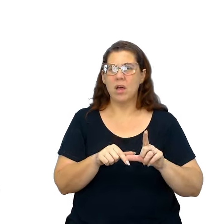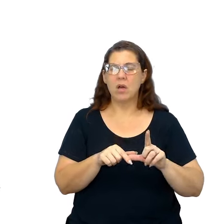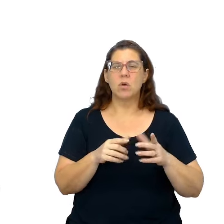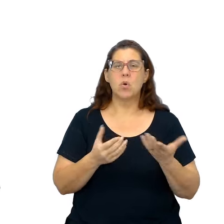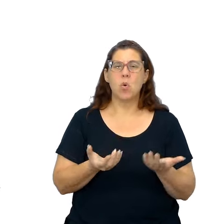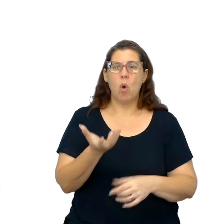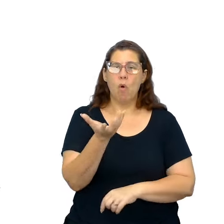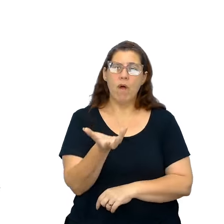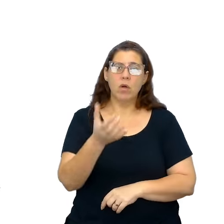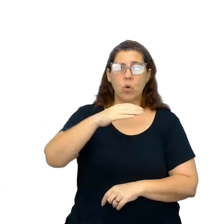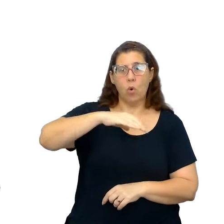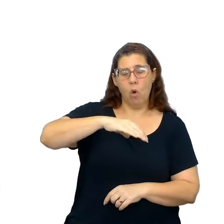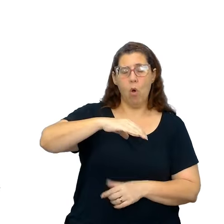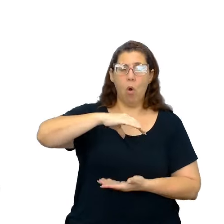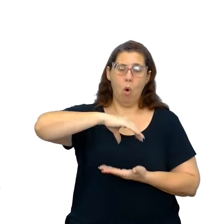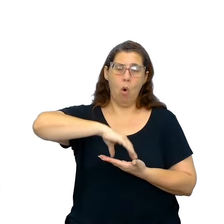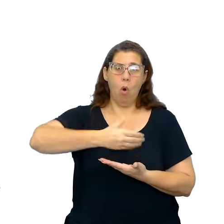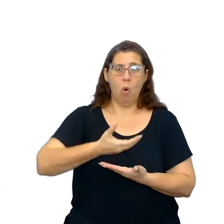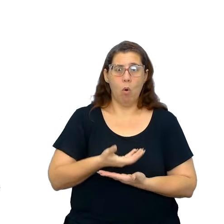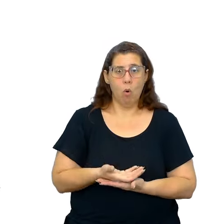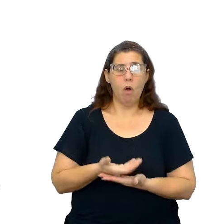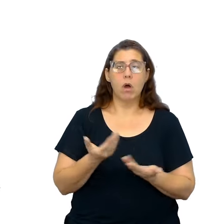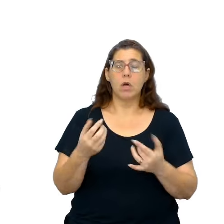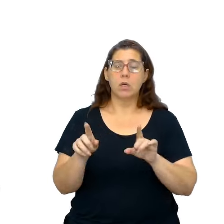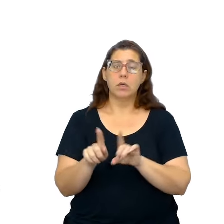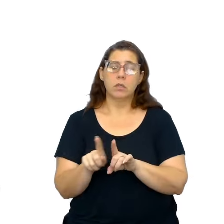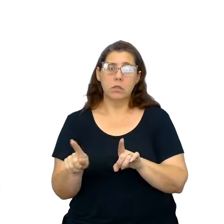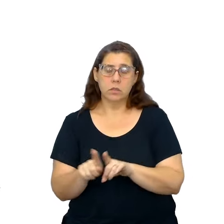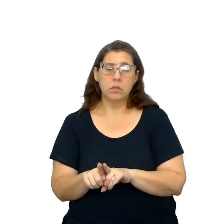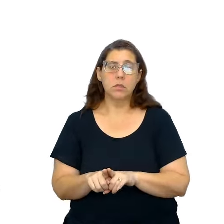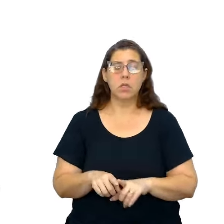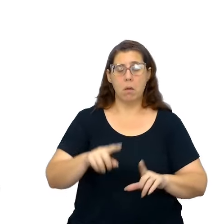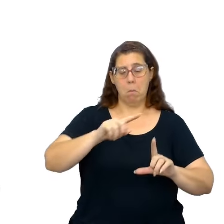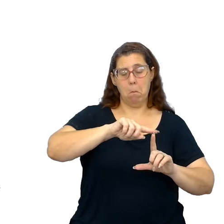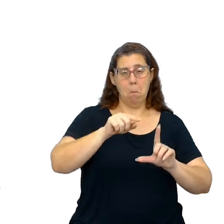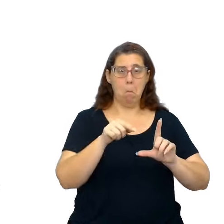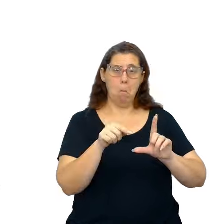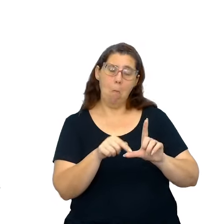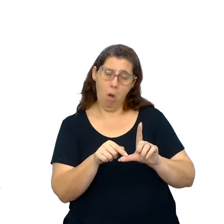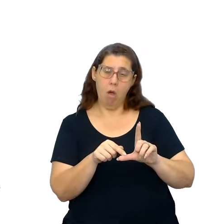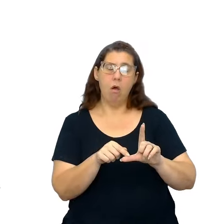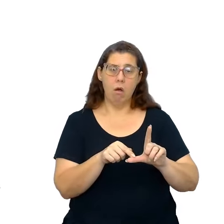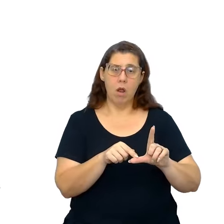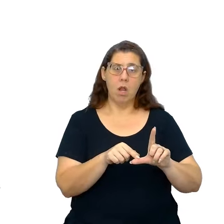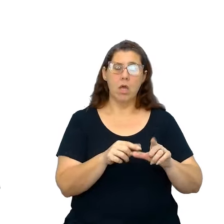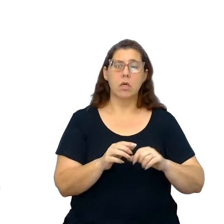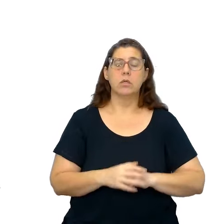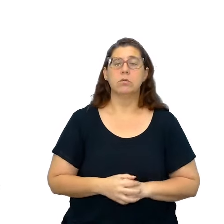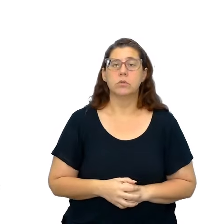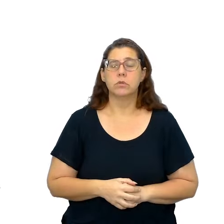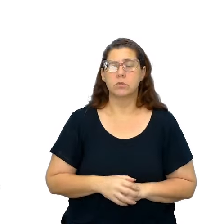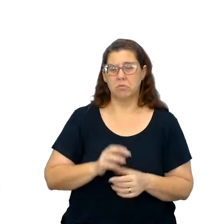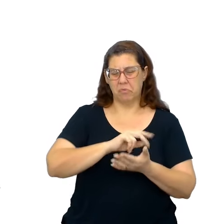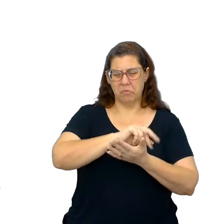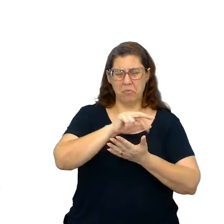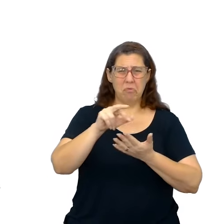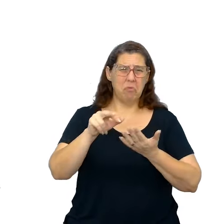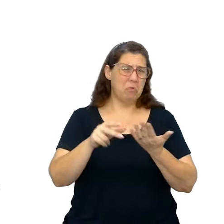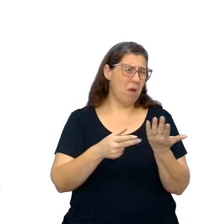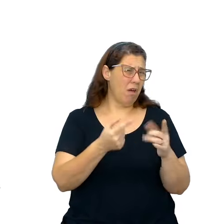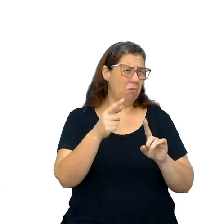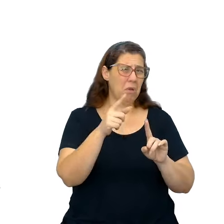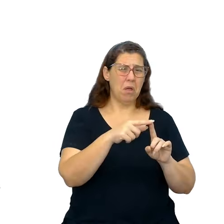Nas aulas 3 e 4 fala também sobre a questão dos polígonos inscritos ou circunscritos, ele dá uma base